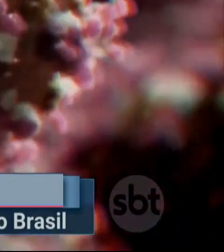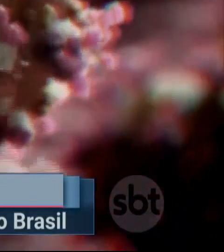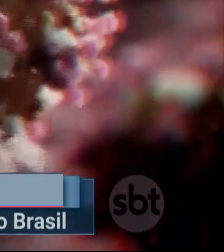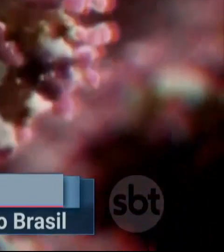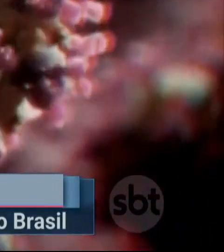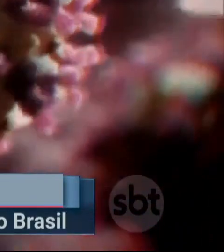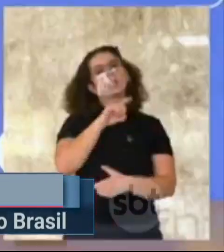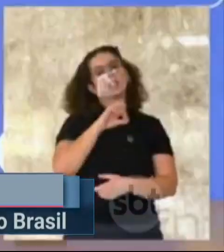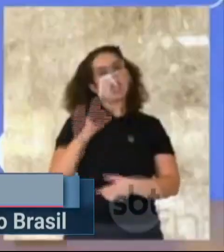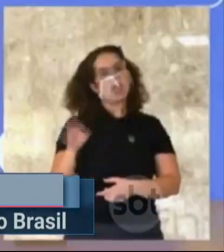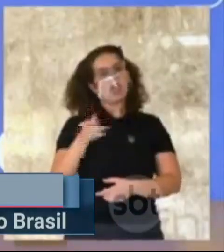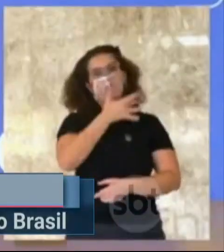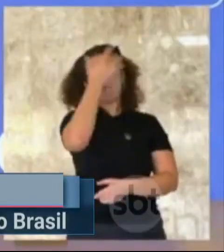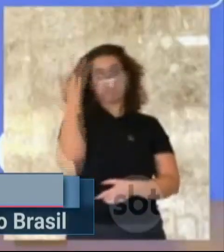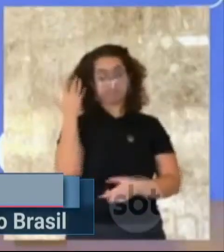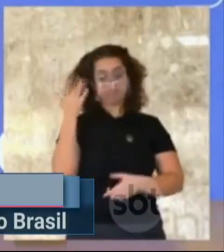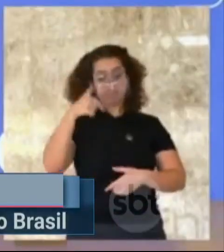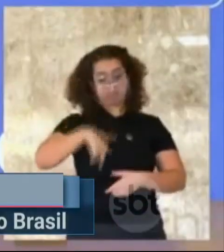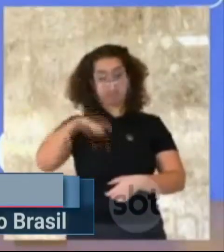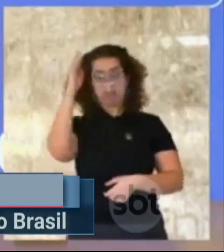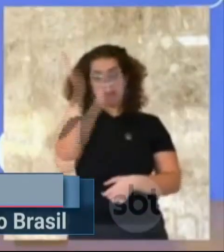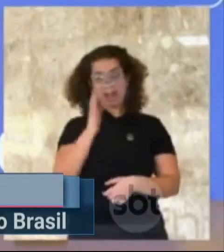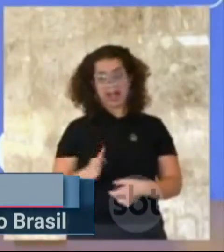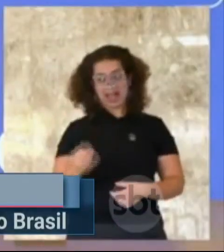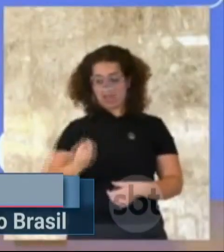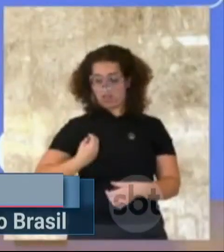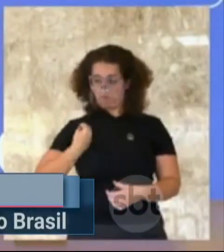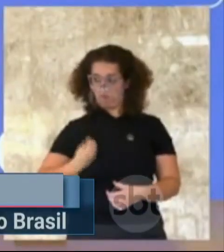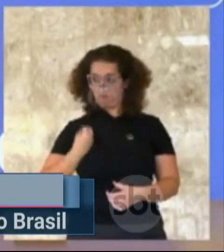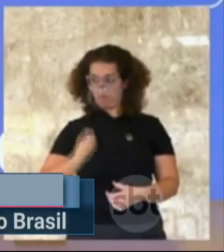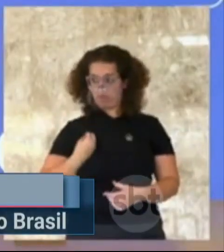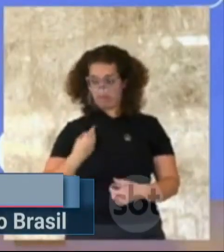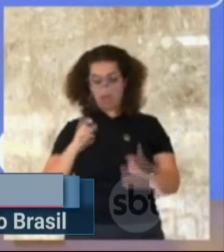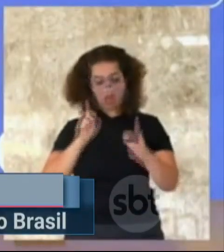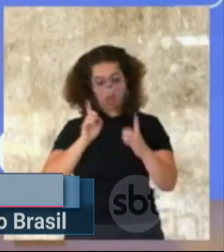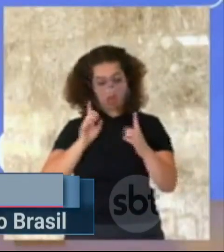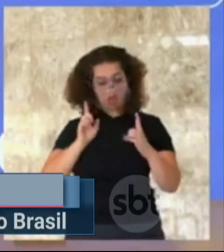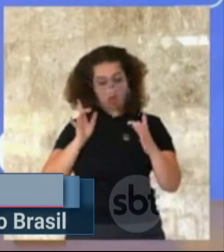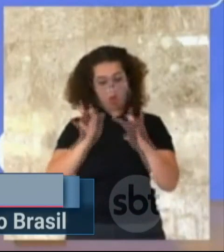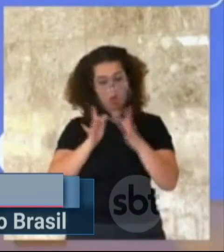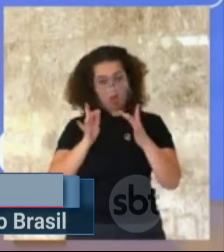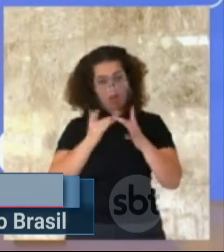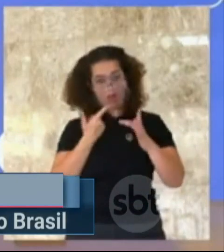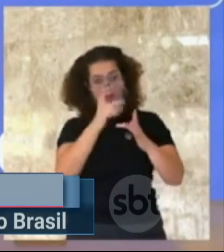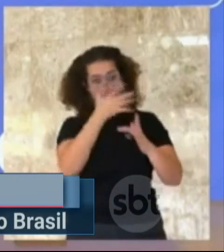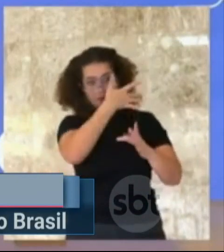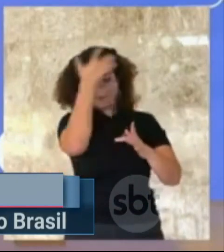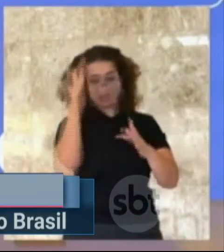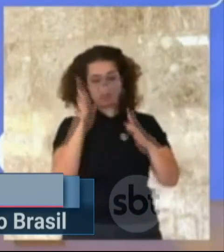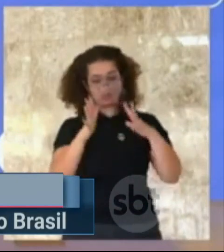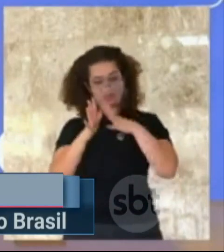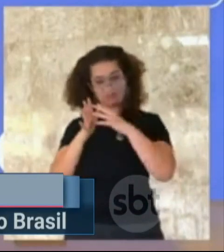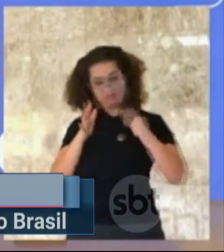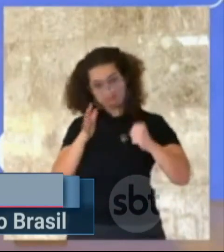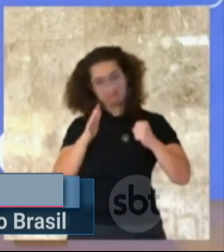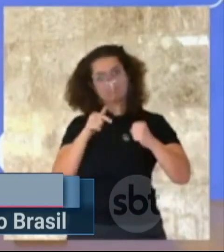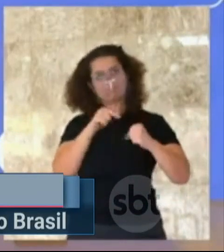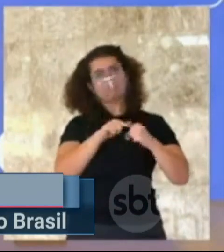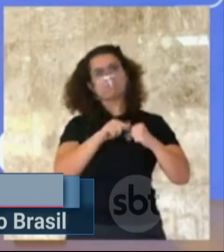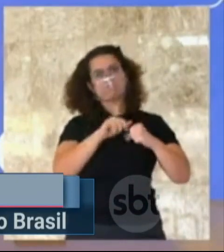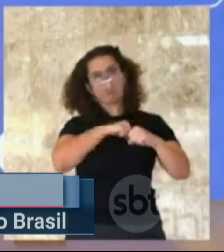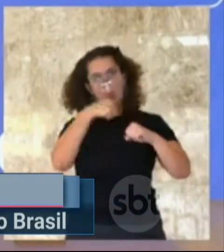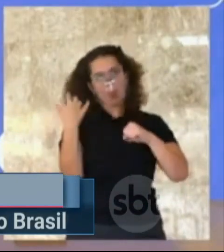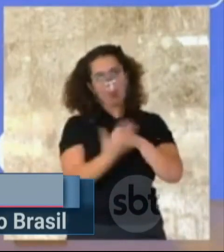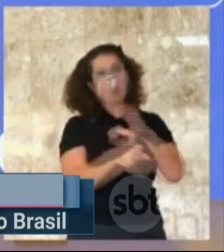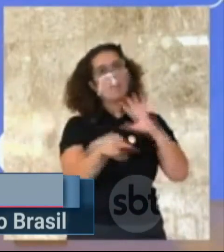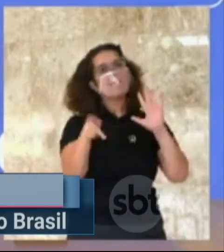pessoa para outra. Então, esses dados são muito importantes para que a gente possa fazer, né, uma análise do